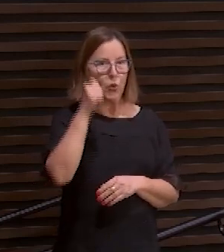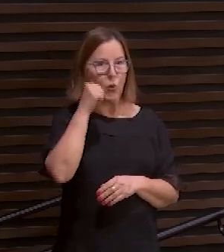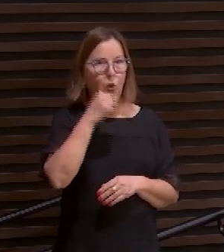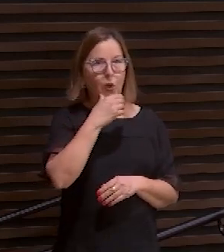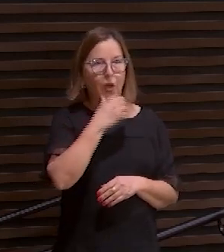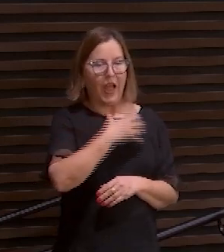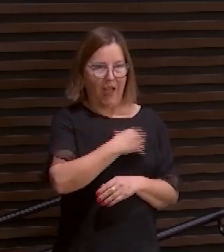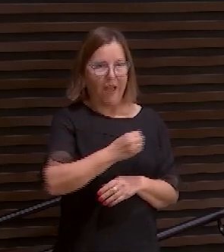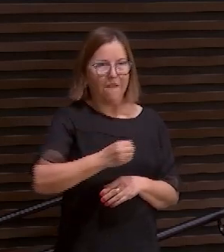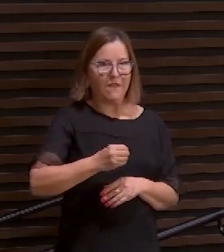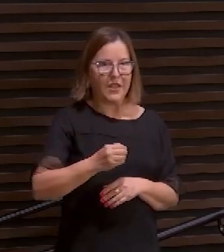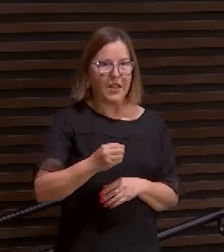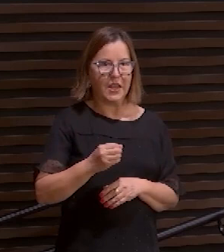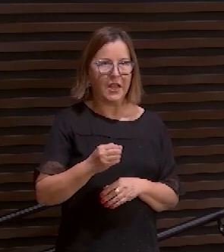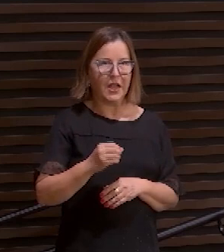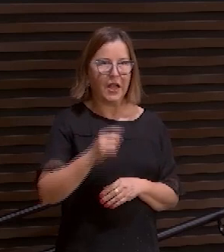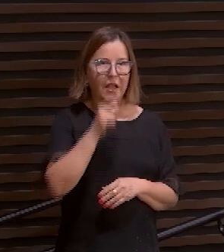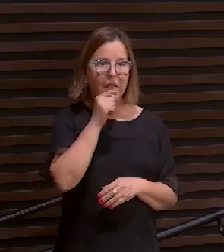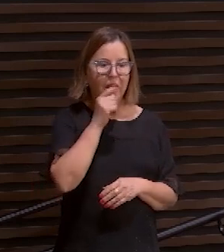Depois ele voltou para casa.